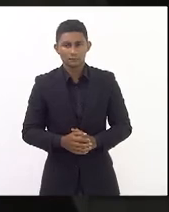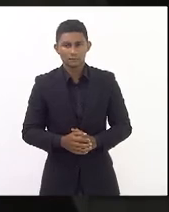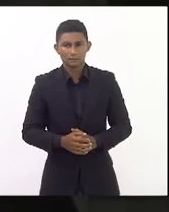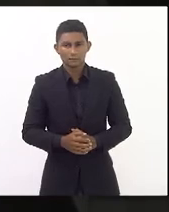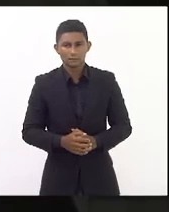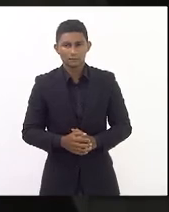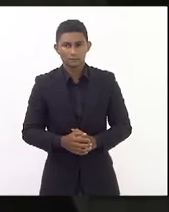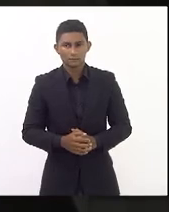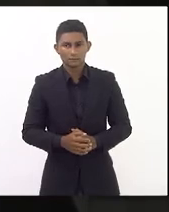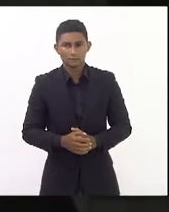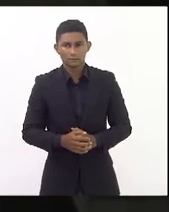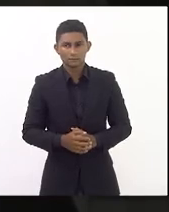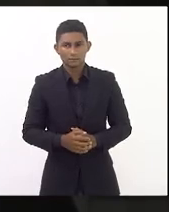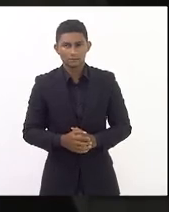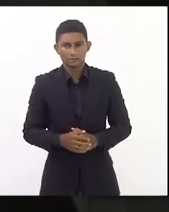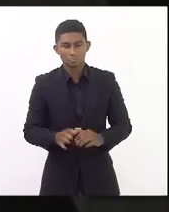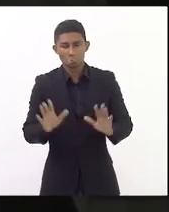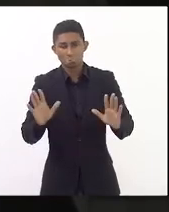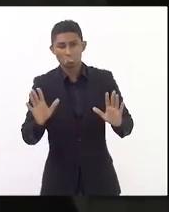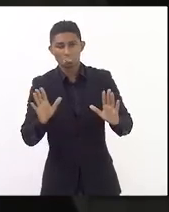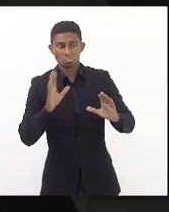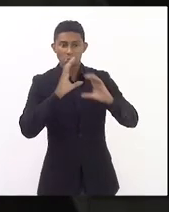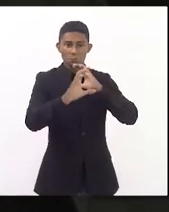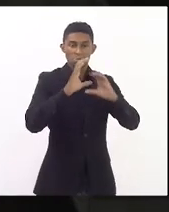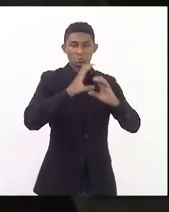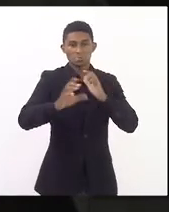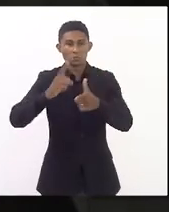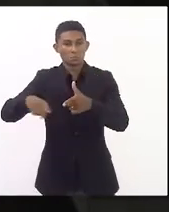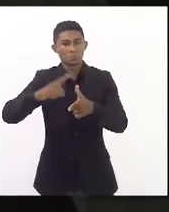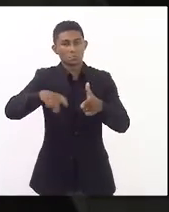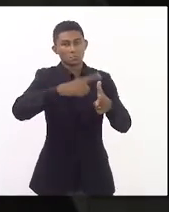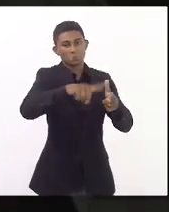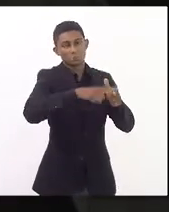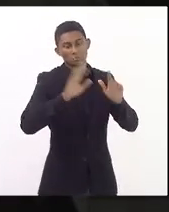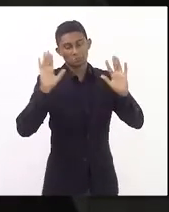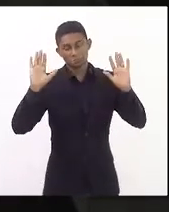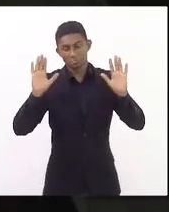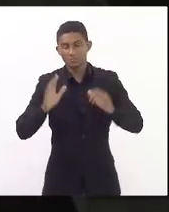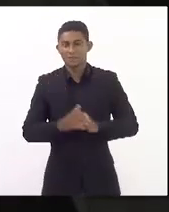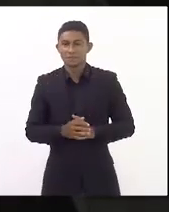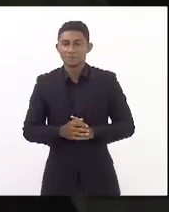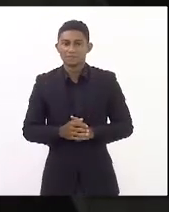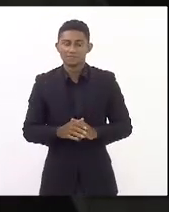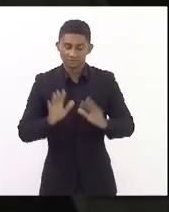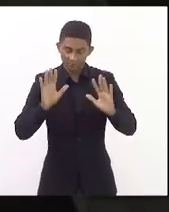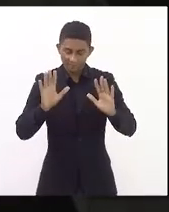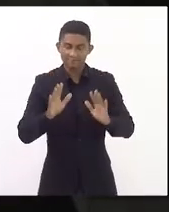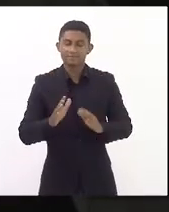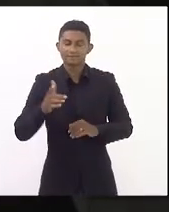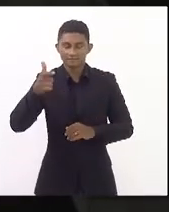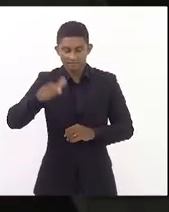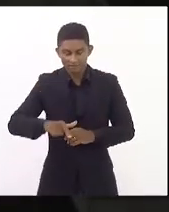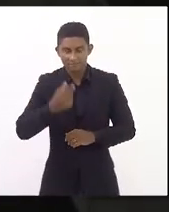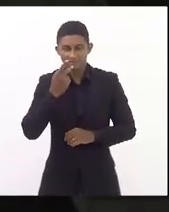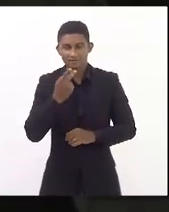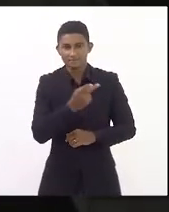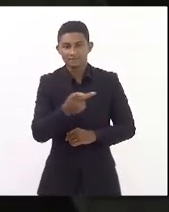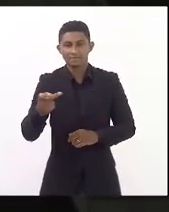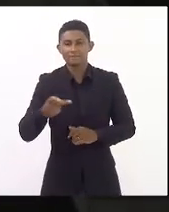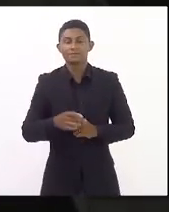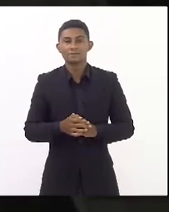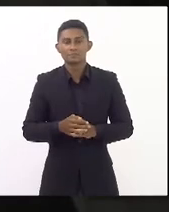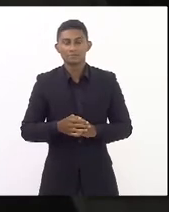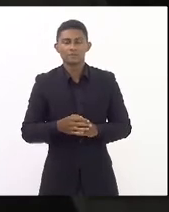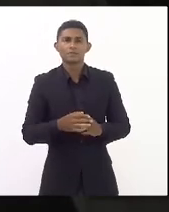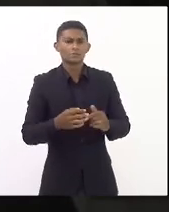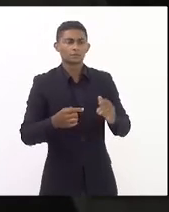Tem alguma quesilha aí na comunicação, senhor presidente. Mas, voltando, porque o que foi